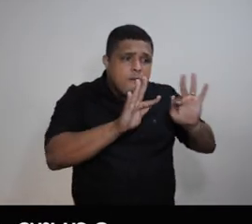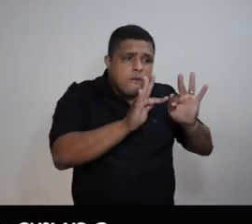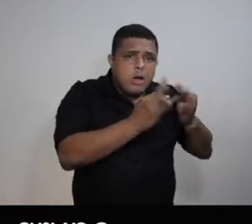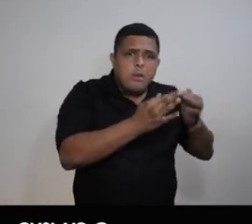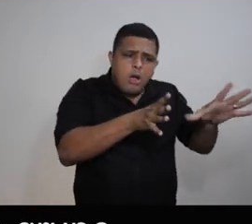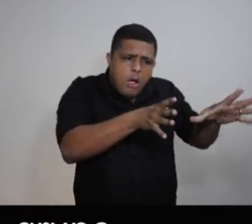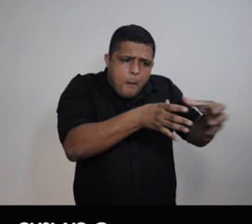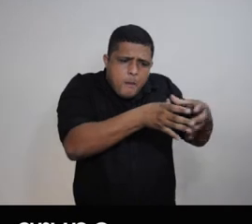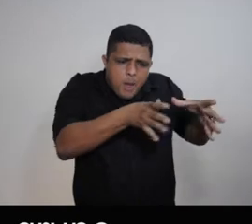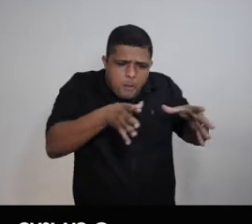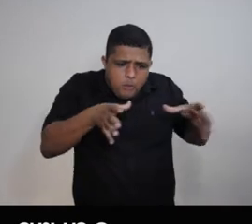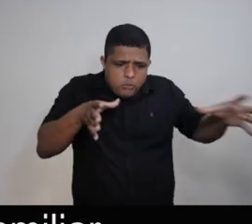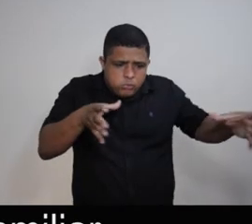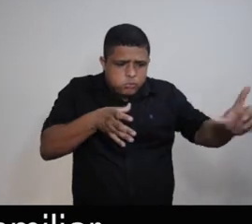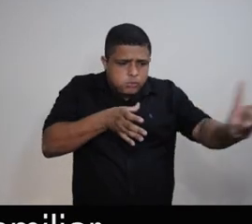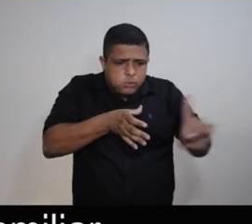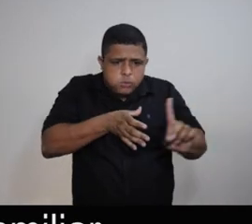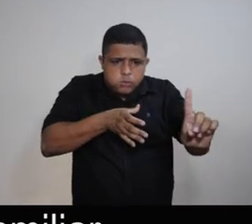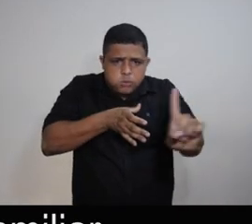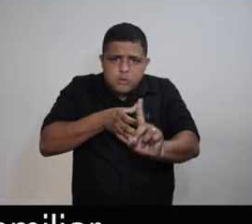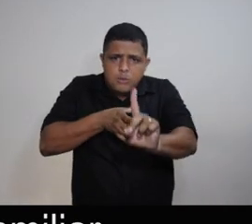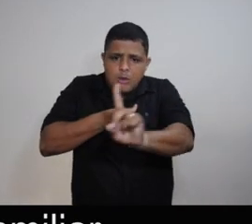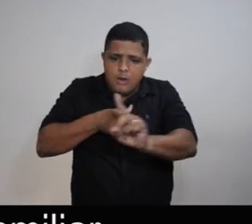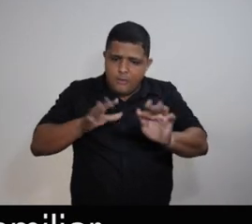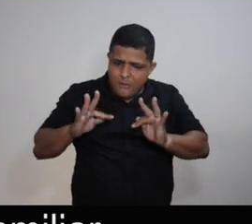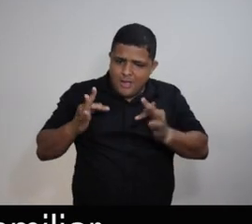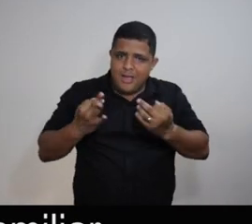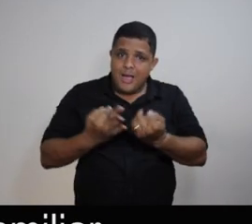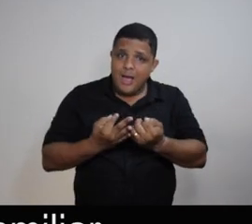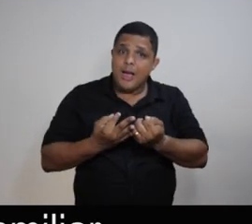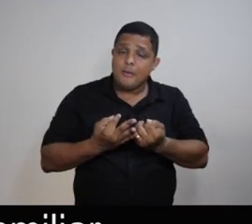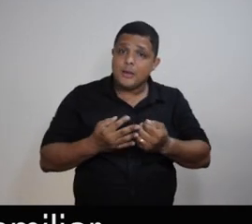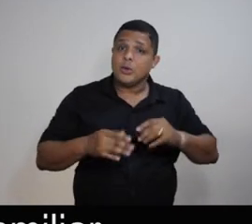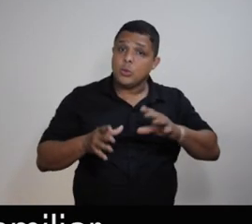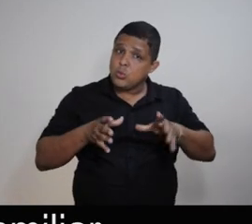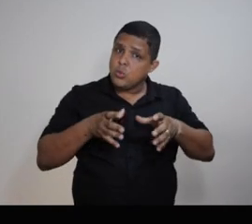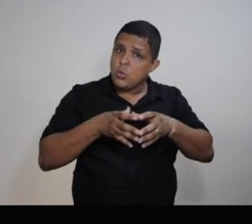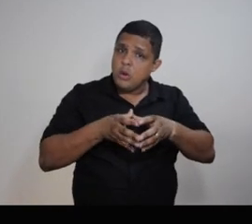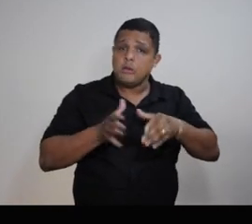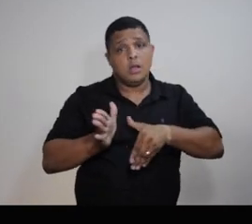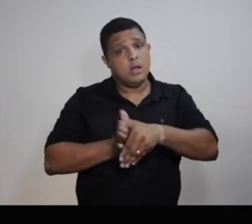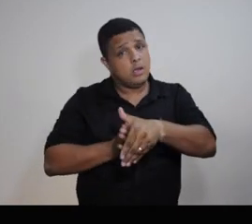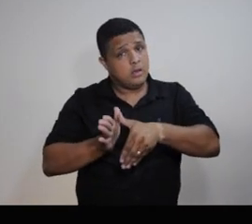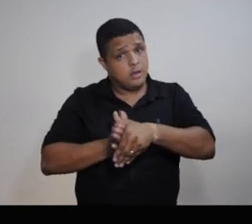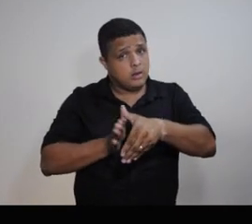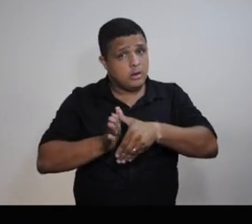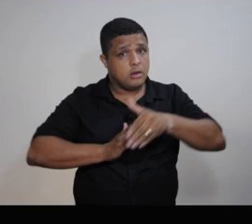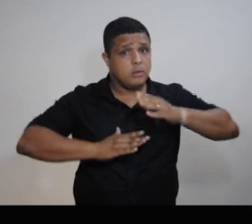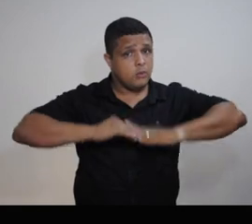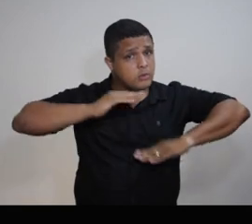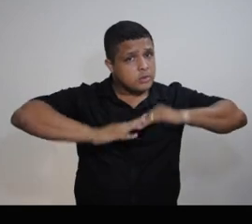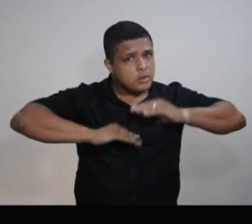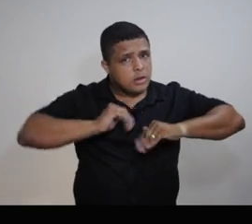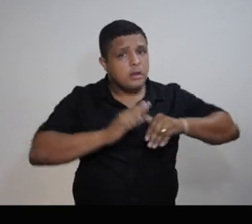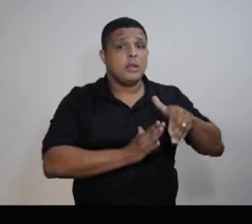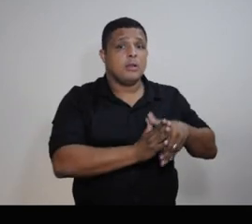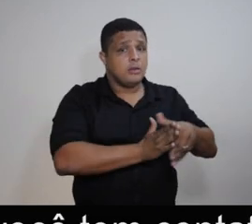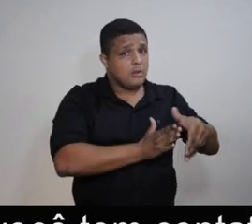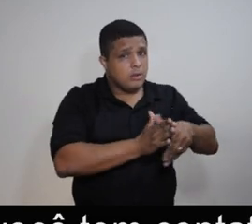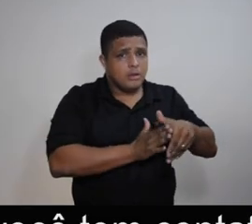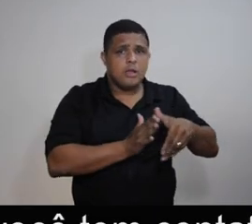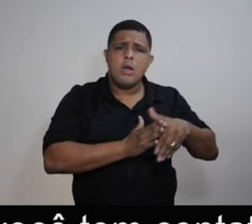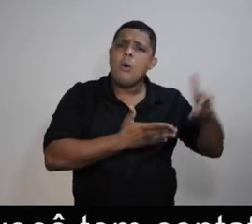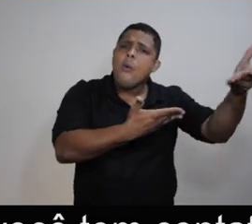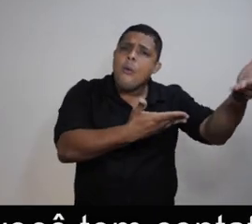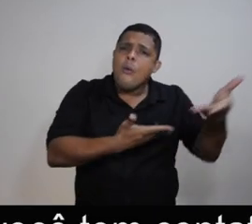as famílias no mesmo grupo. Nós optamos por ter como mediador um familiar e não alguém de um profissional. E